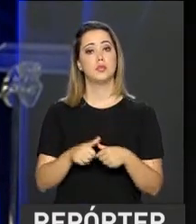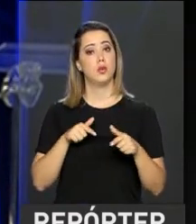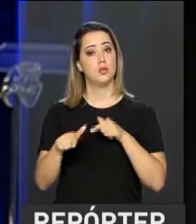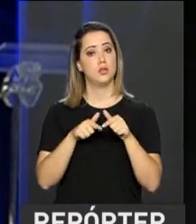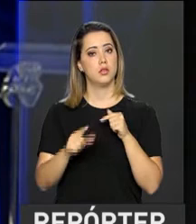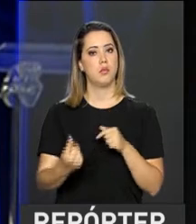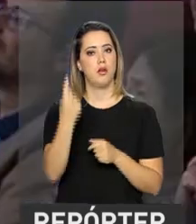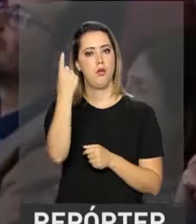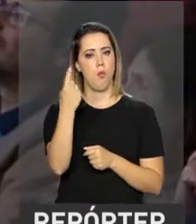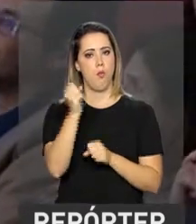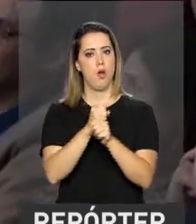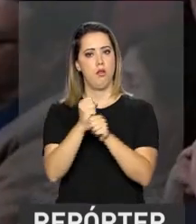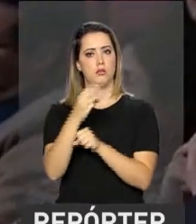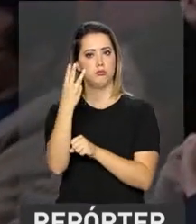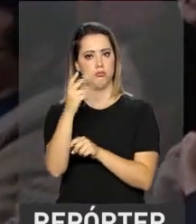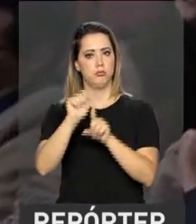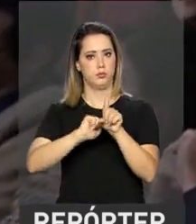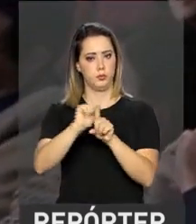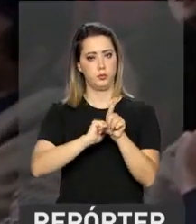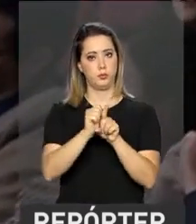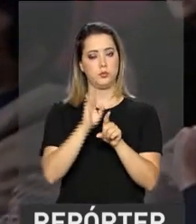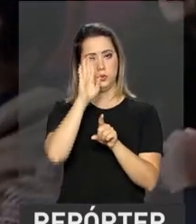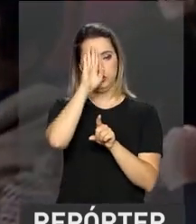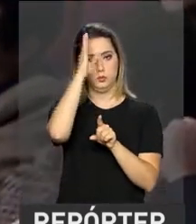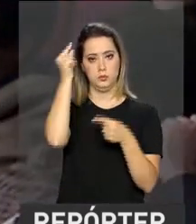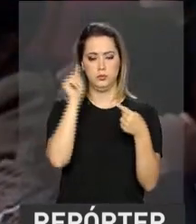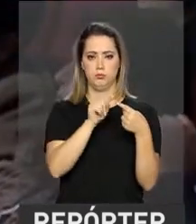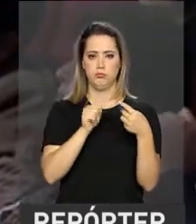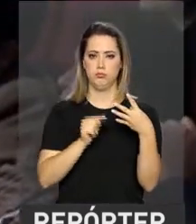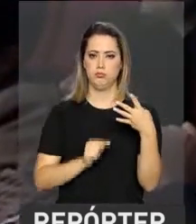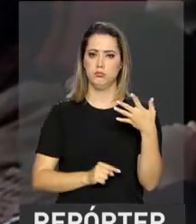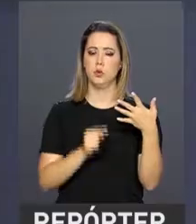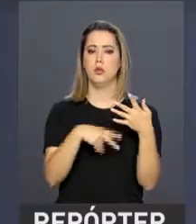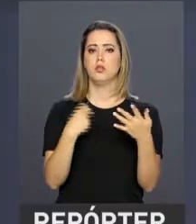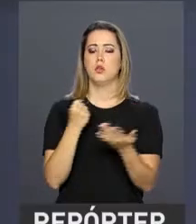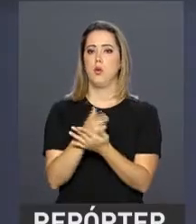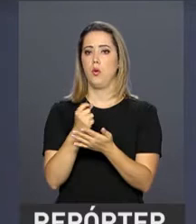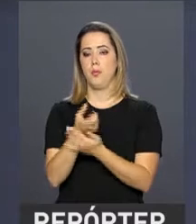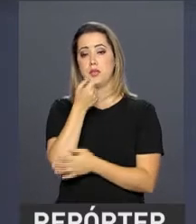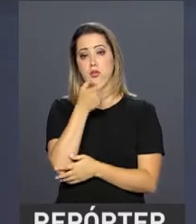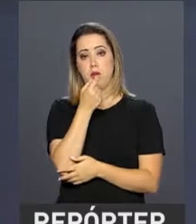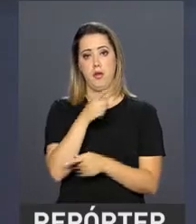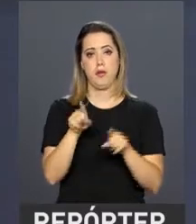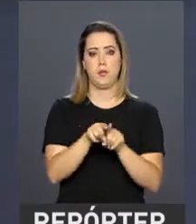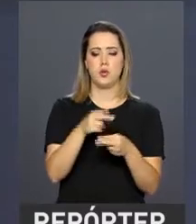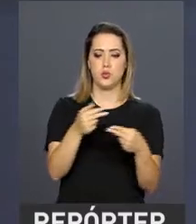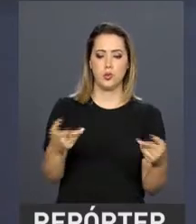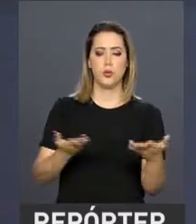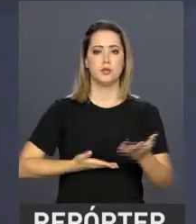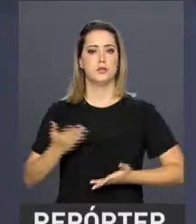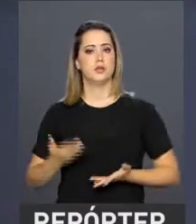há um ano e três meses entre as principais iniciativas estão a renegociação de contratos de compra de medicamentos materiais e serviços